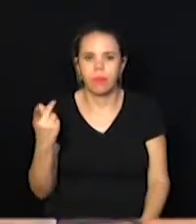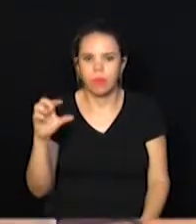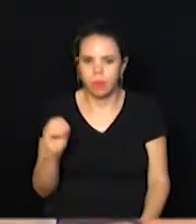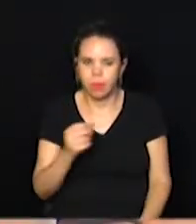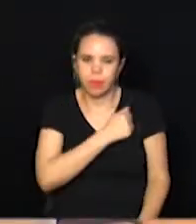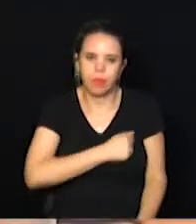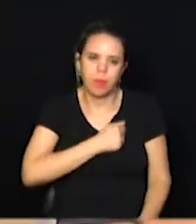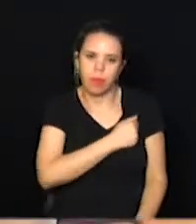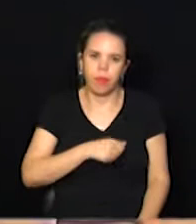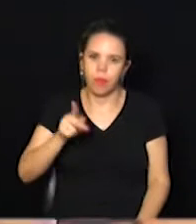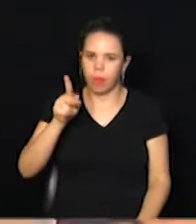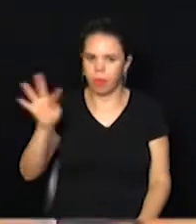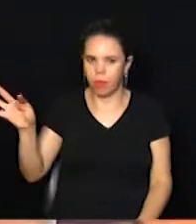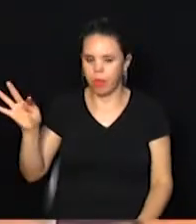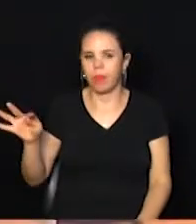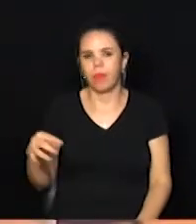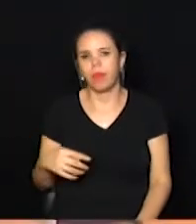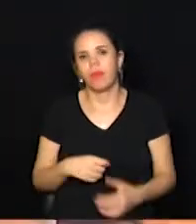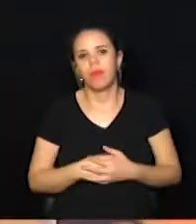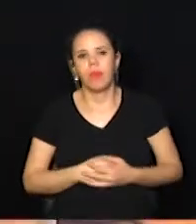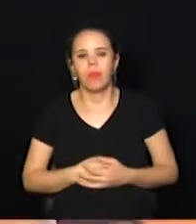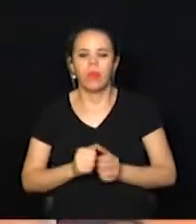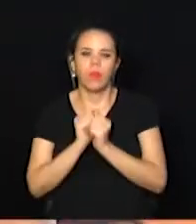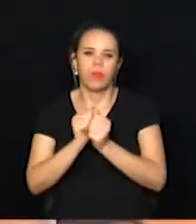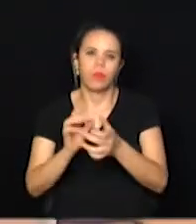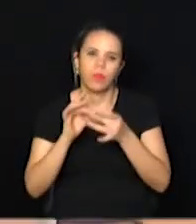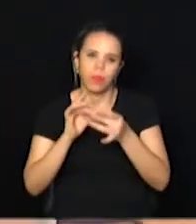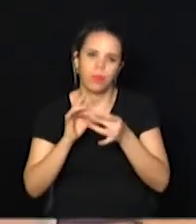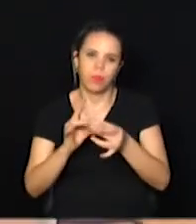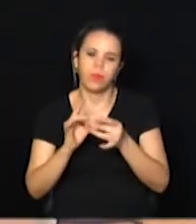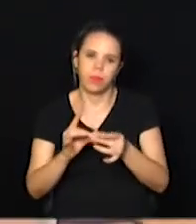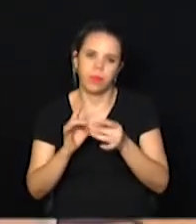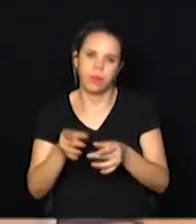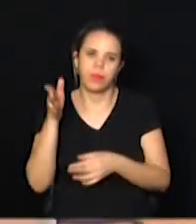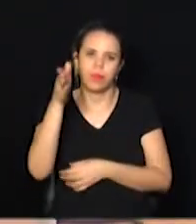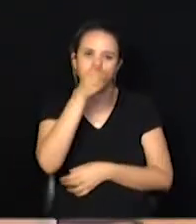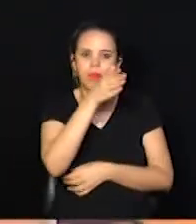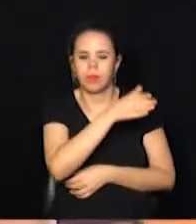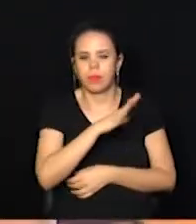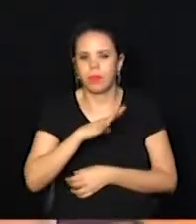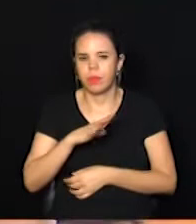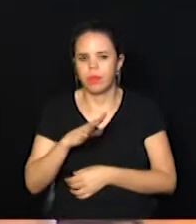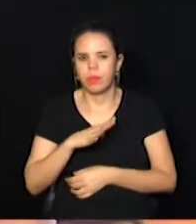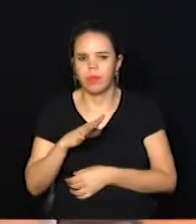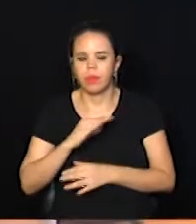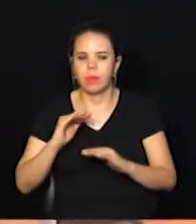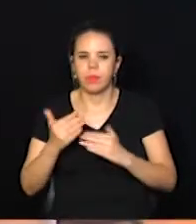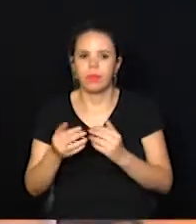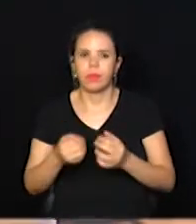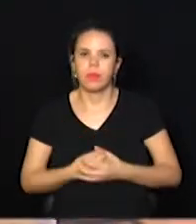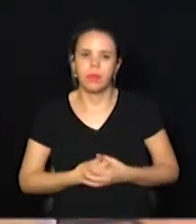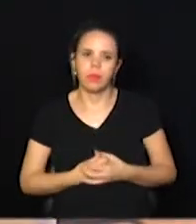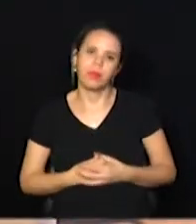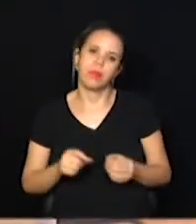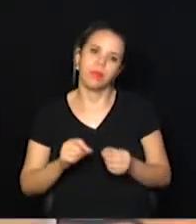do PT, que tanto caminhou conosco na Gerardo, em todas essas cidades, todos esses bairros,